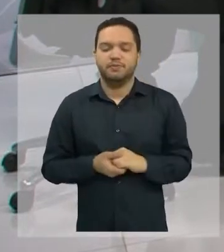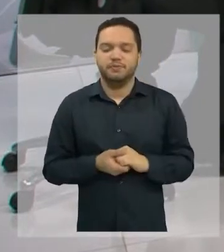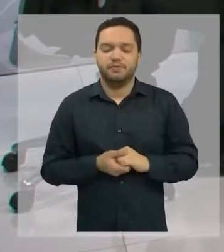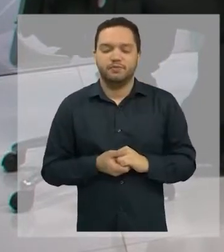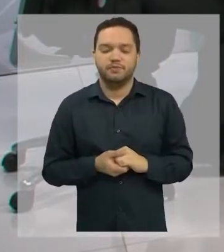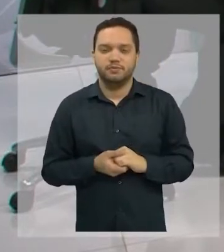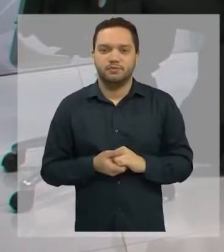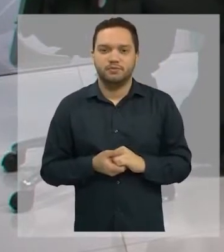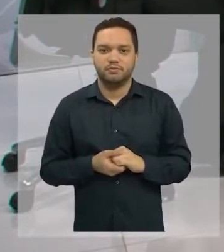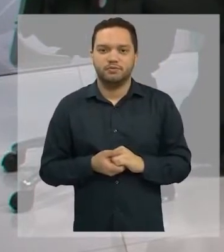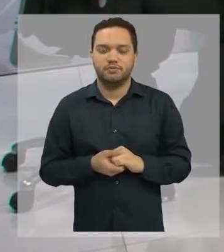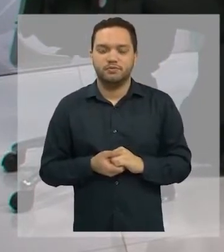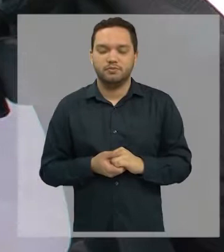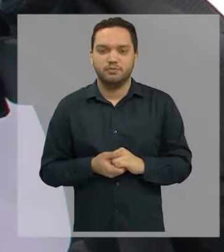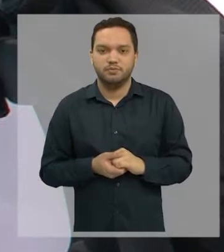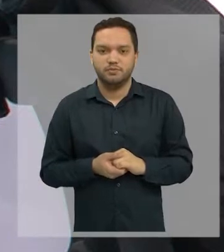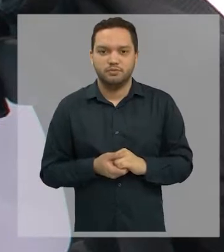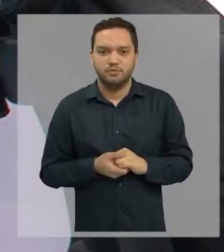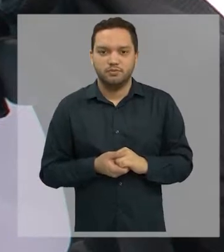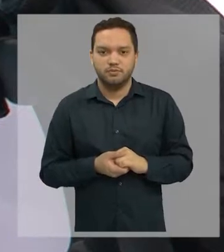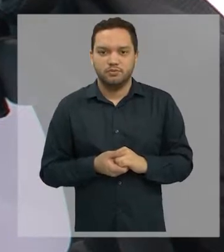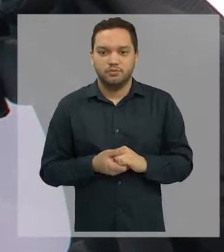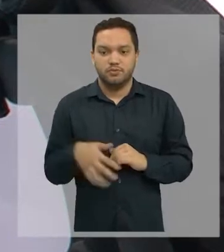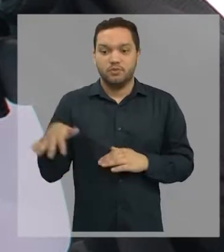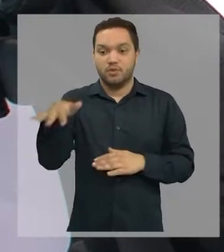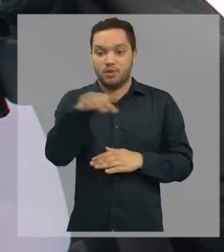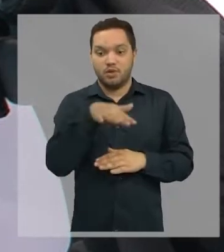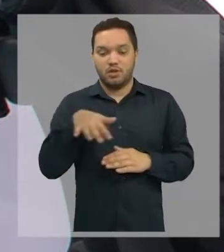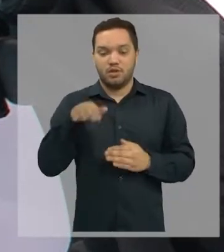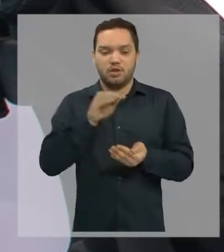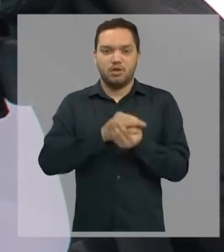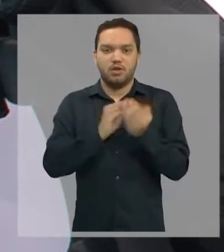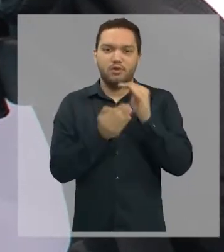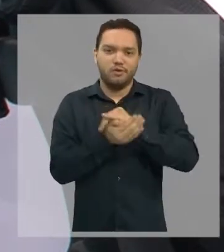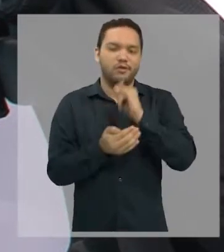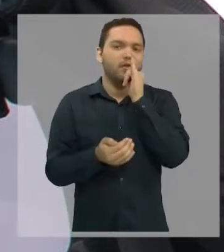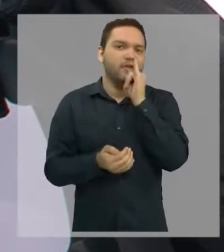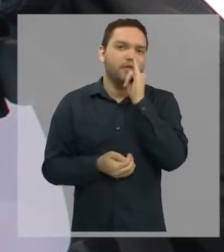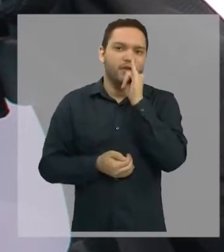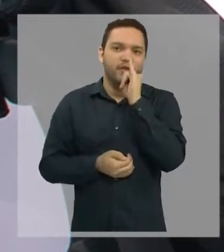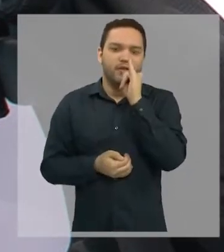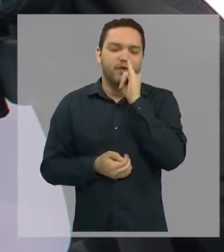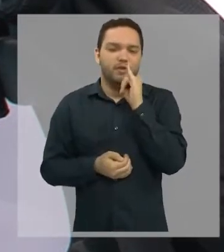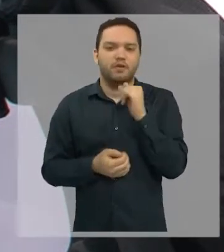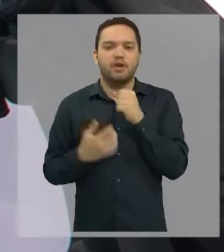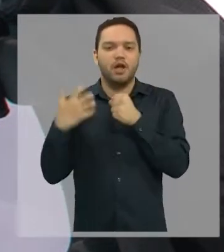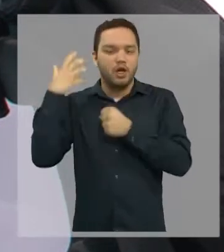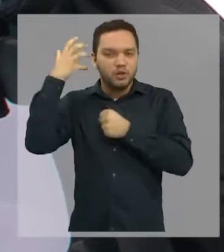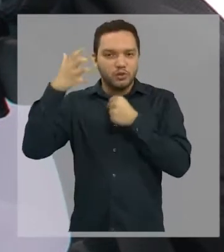Veja bem, como é a renovação no meio artístico? Cantores e